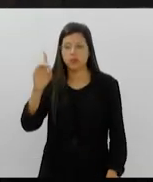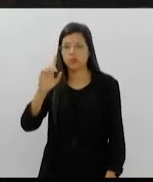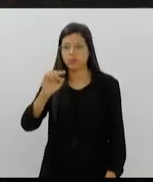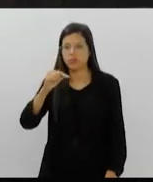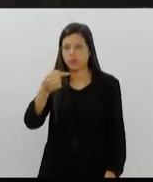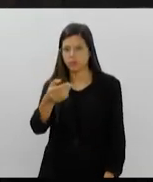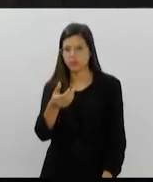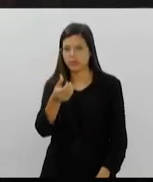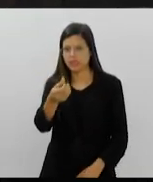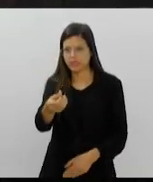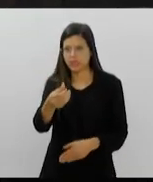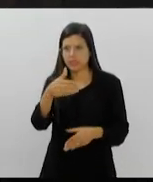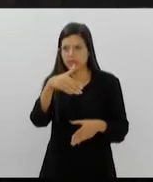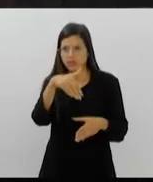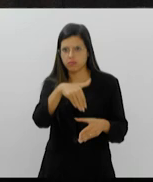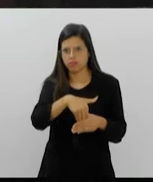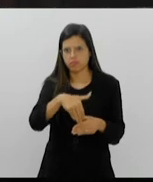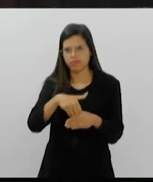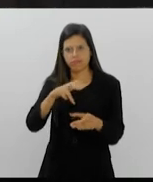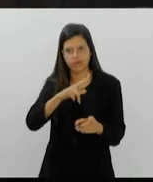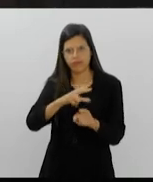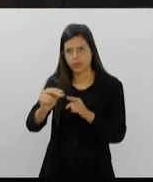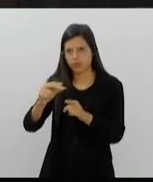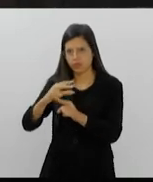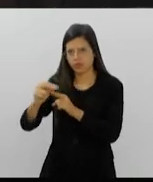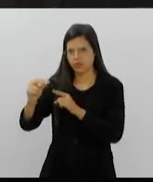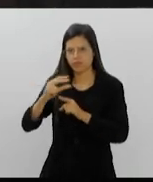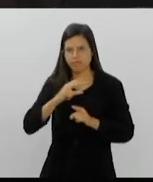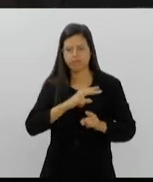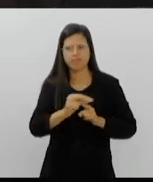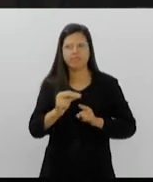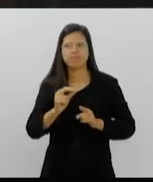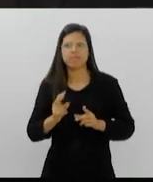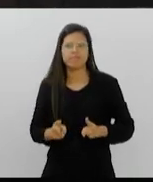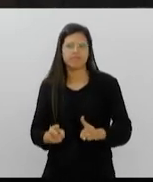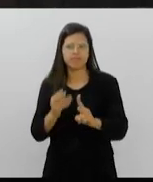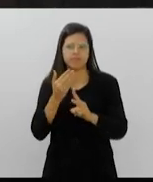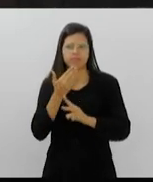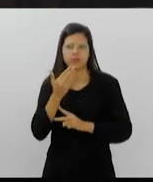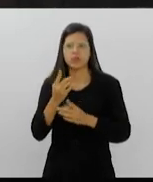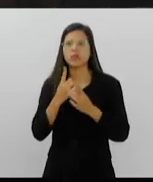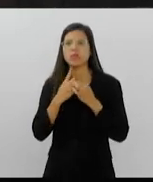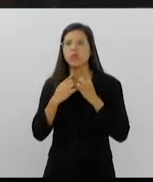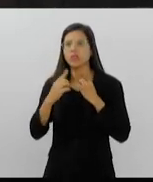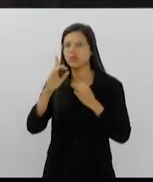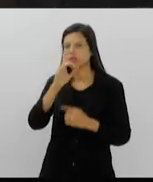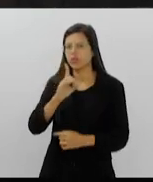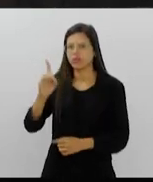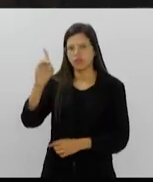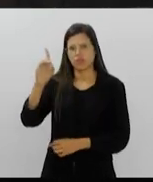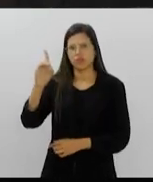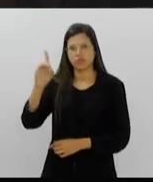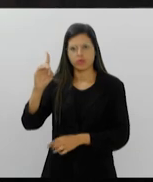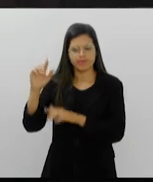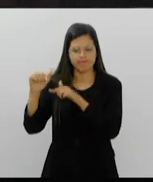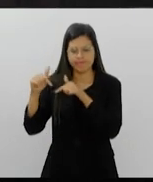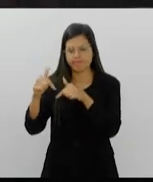eleições consecutivas vitoriosas, eu sempre pedi que fosse feita a vontade de Deus. Eu quero